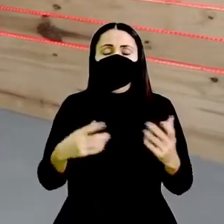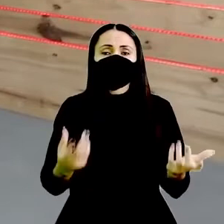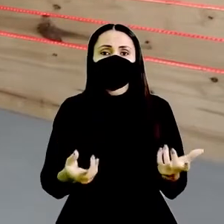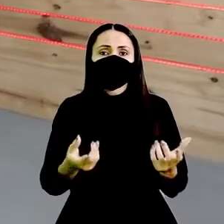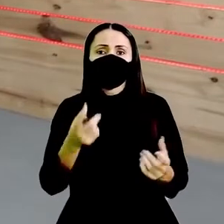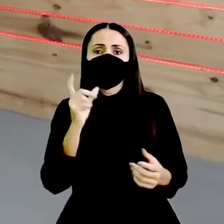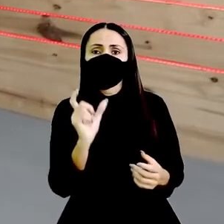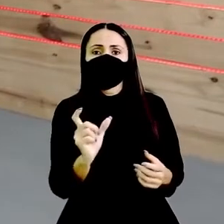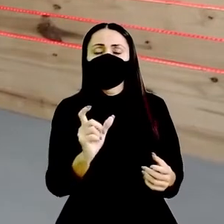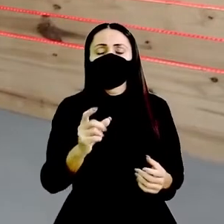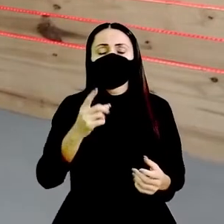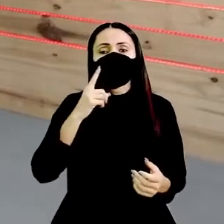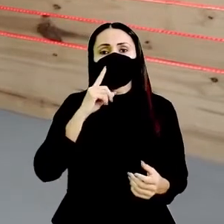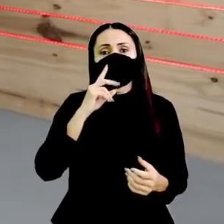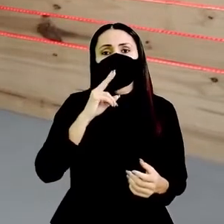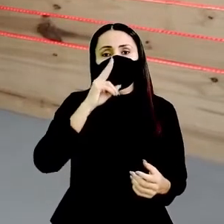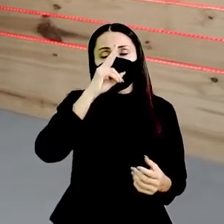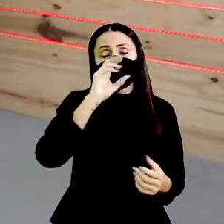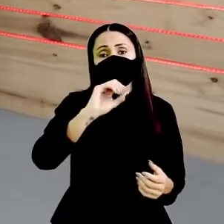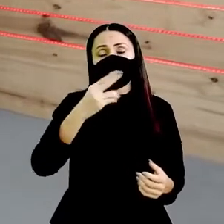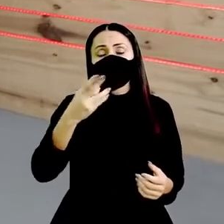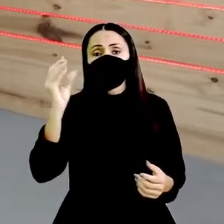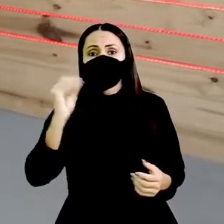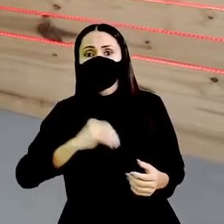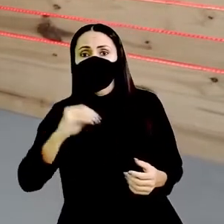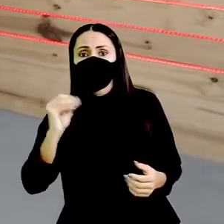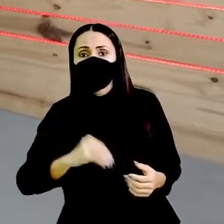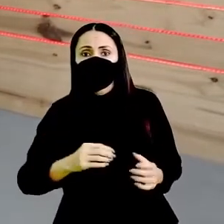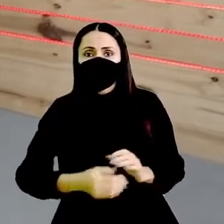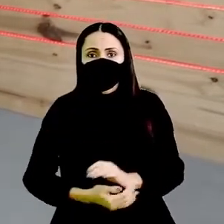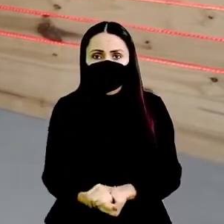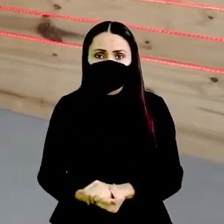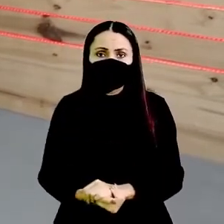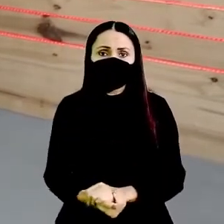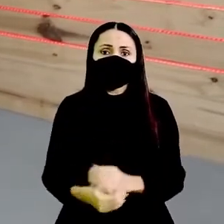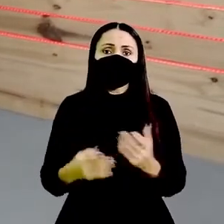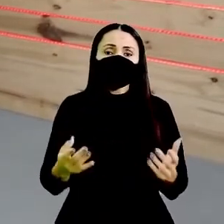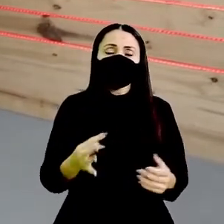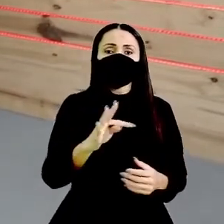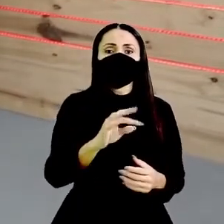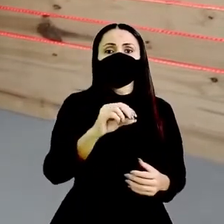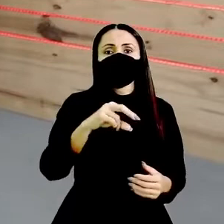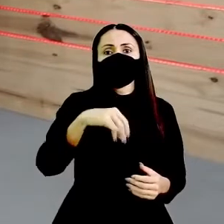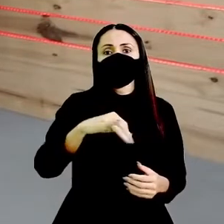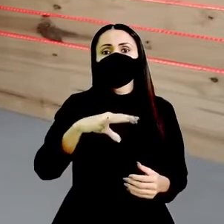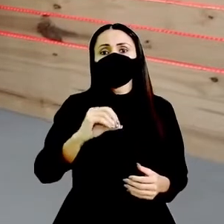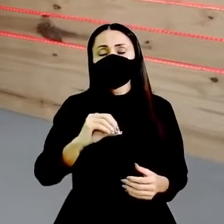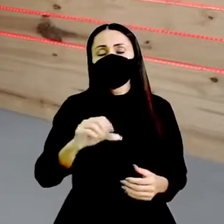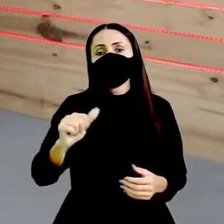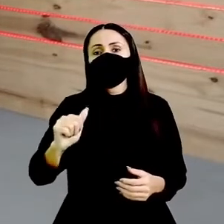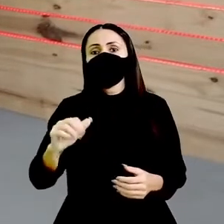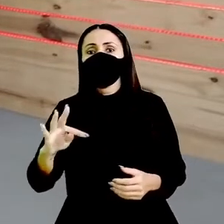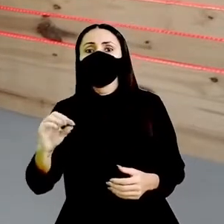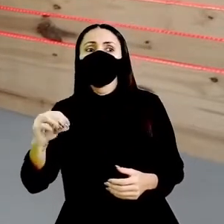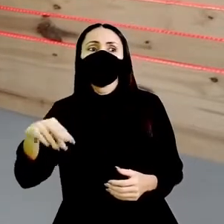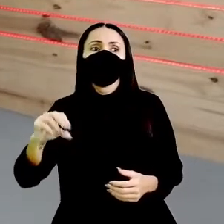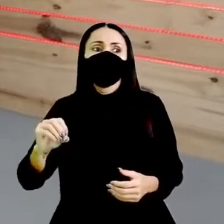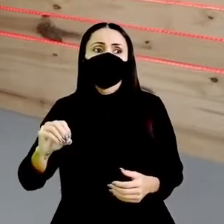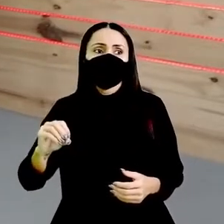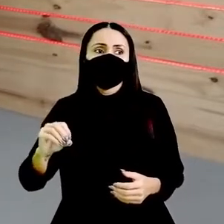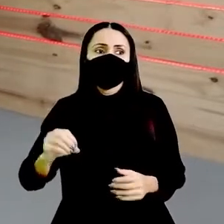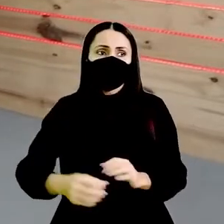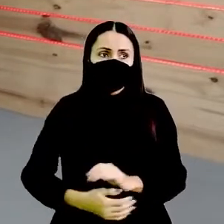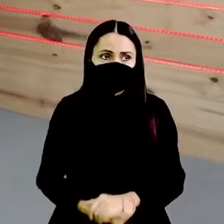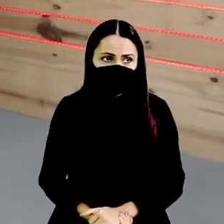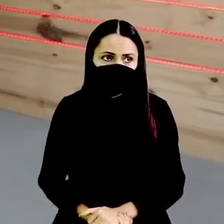esta única vogal. Aí a gente vê, né, o que é o monossílabo tônico e um átono, né? Exatamente. Átono. Até a própria palavra diz, né? Este A,